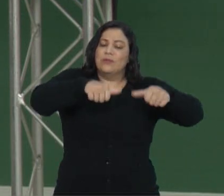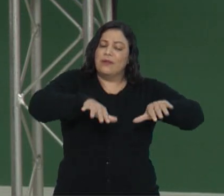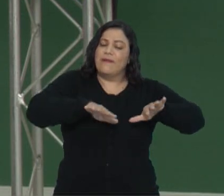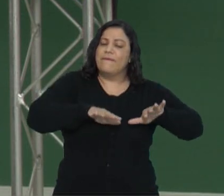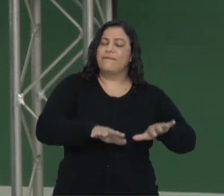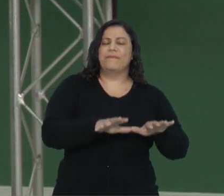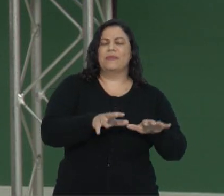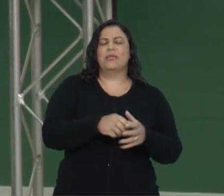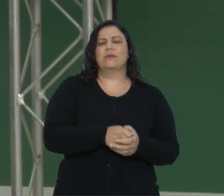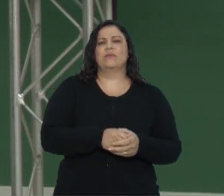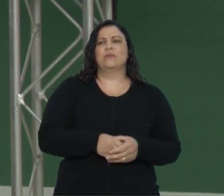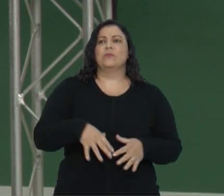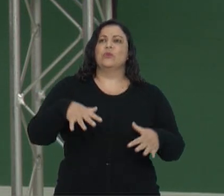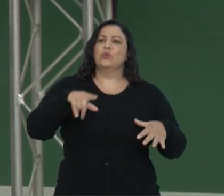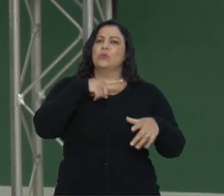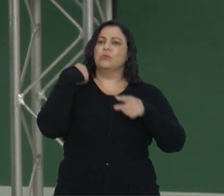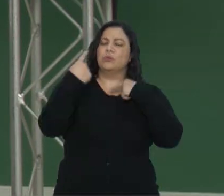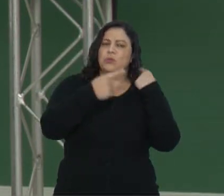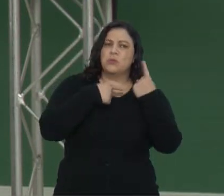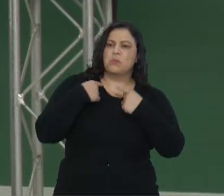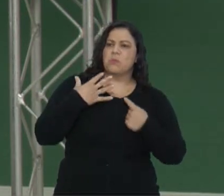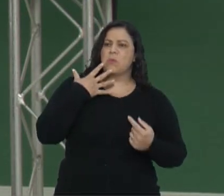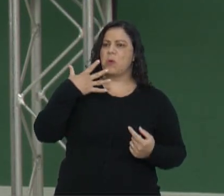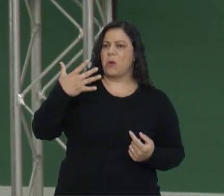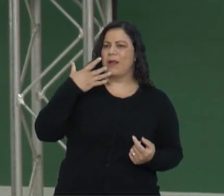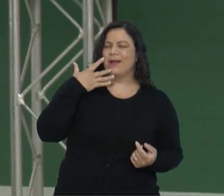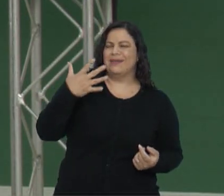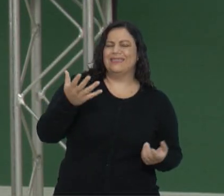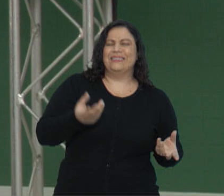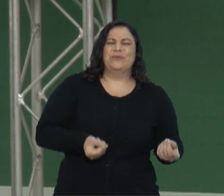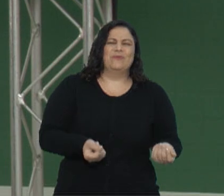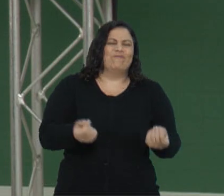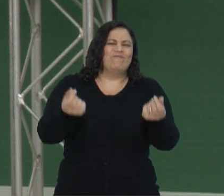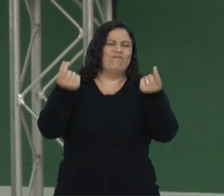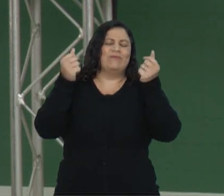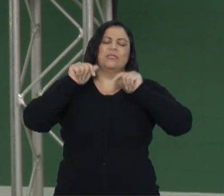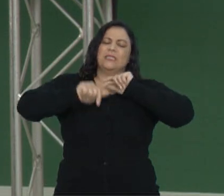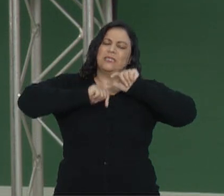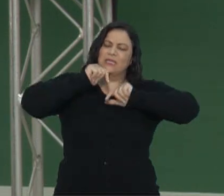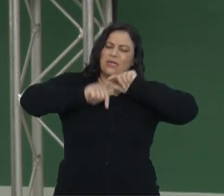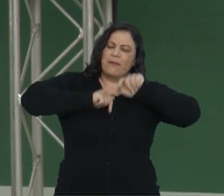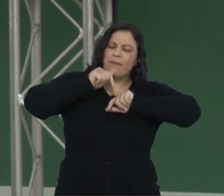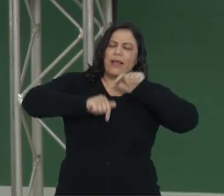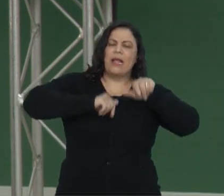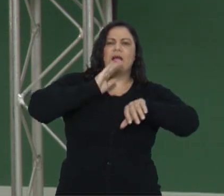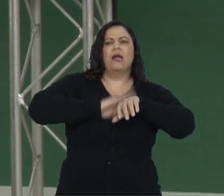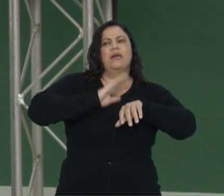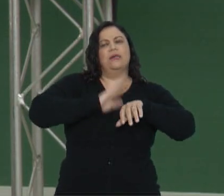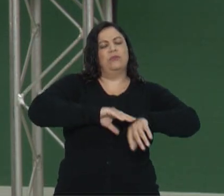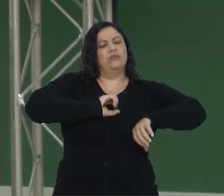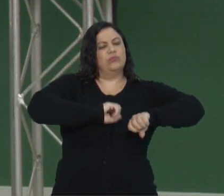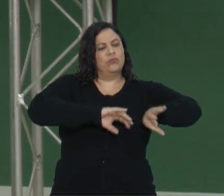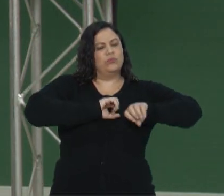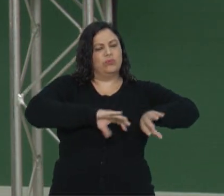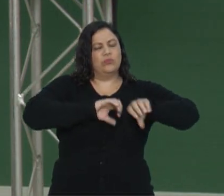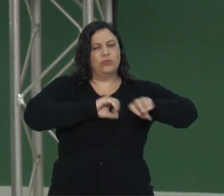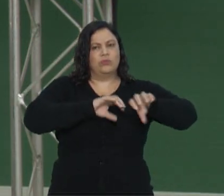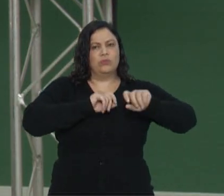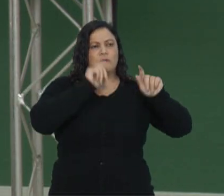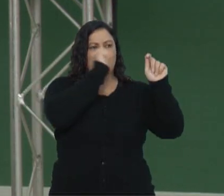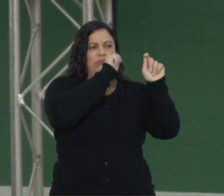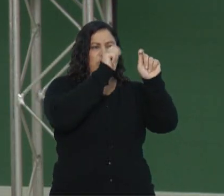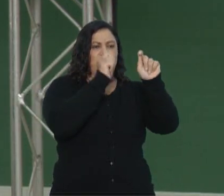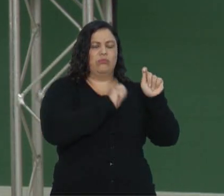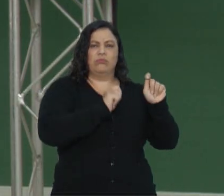arrecada esse dinheiro do pai, né? Mas ele trabalha muito, o pai desde pequeno, o pai ensina ele a talhar, a esculpir,